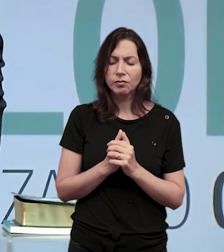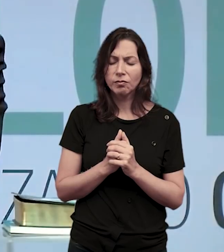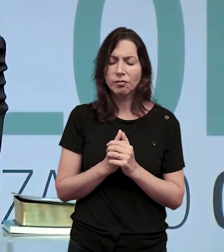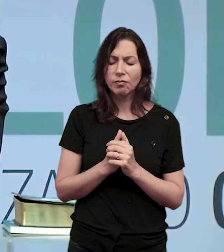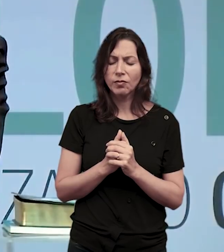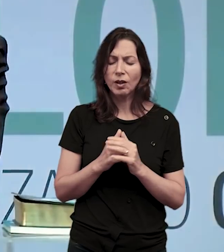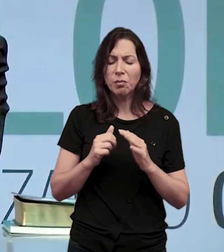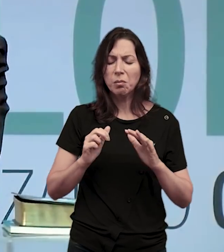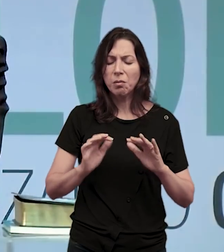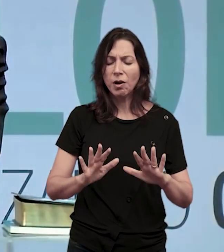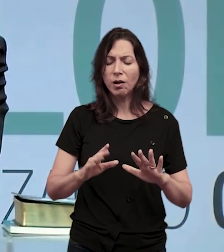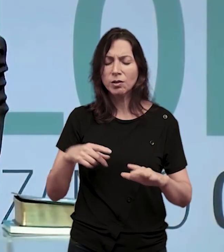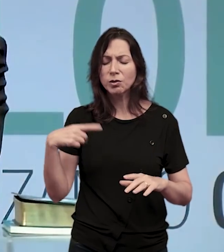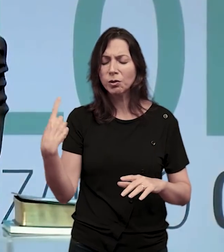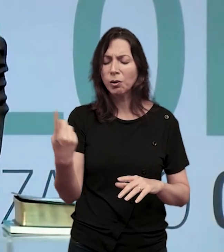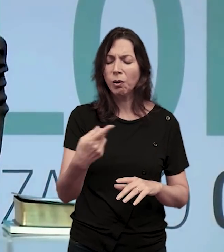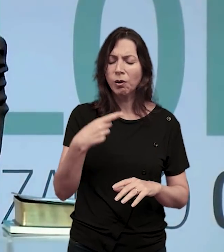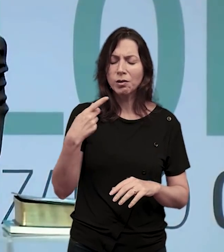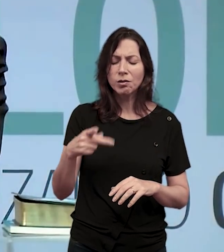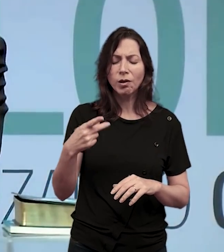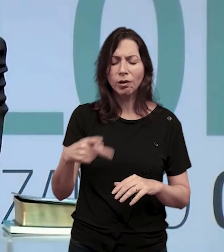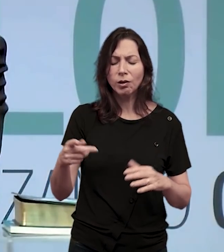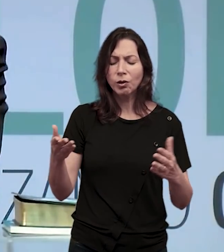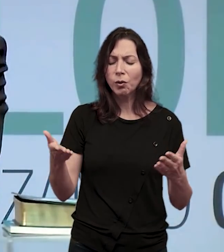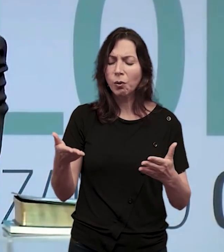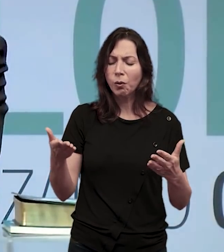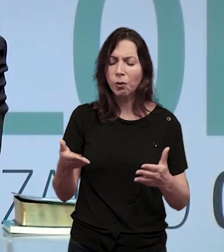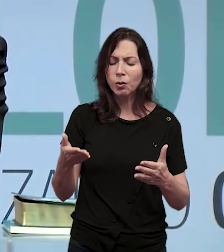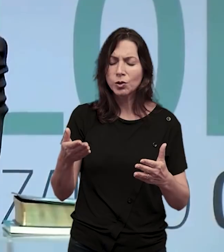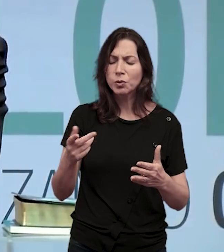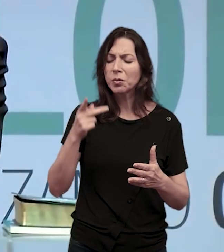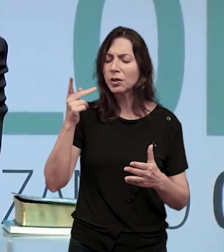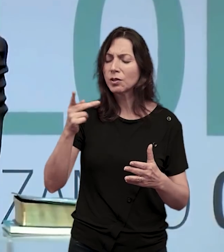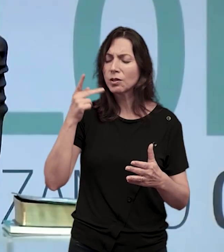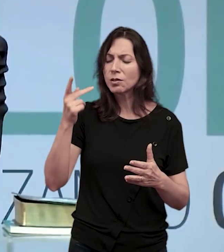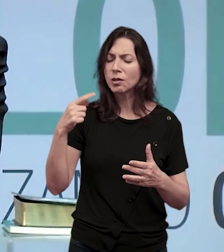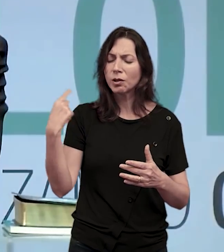Mas nós estamos aqui, Deus, para dizer que o nosso tanque está vazio,